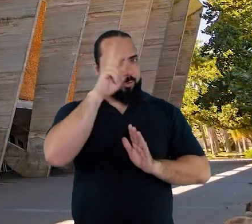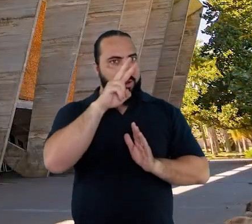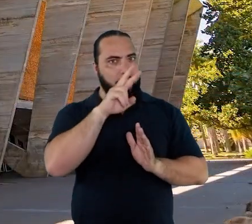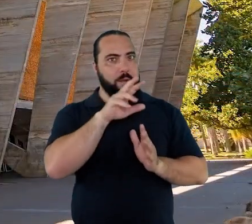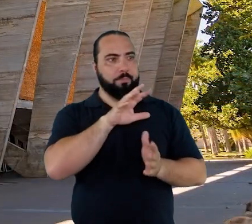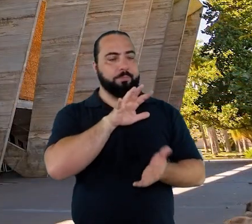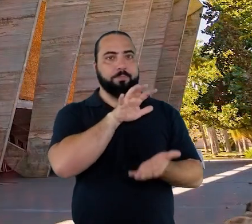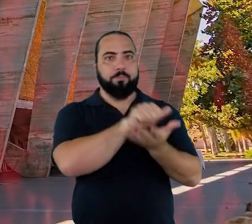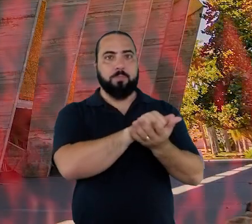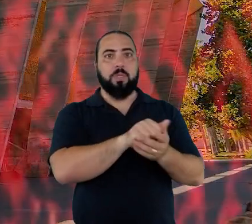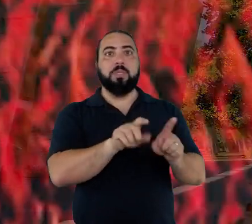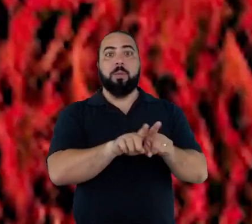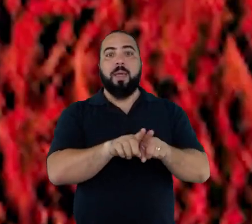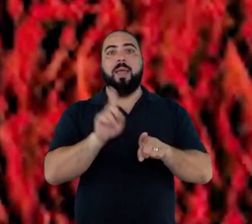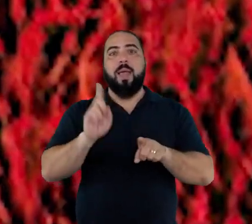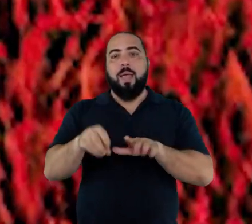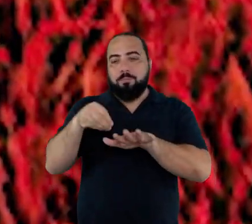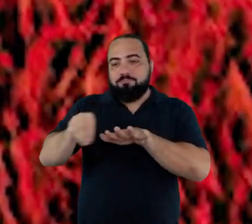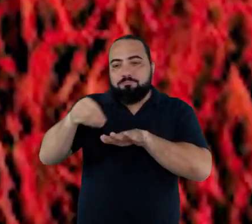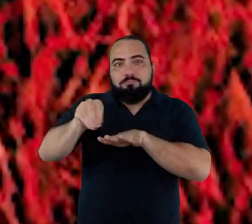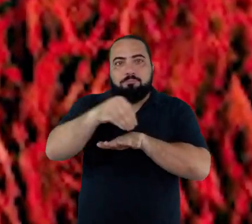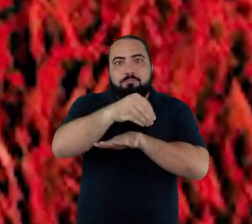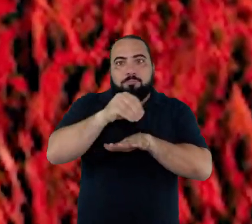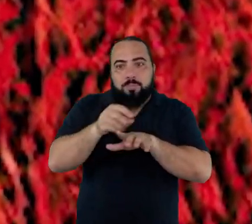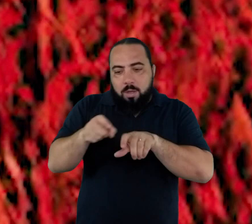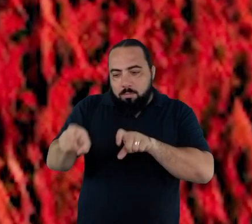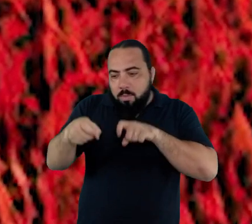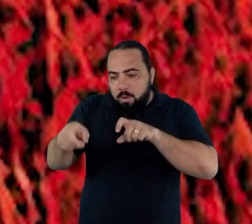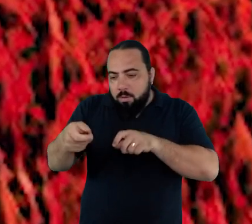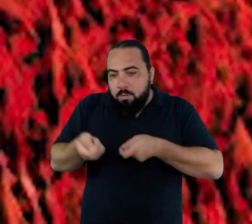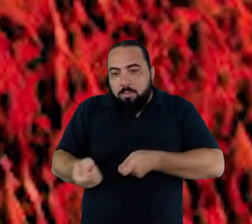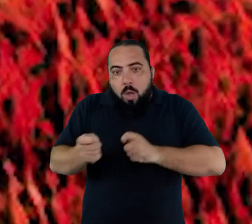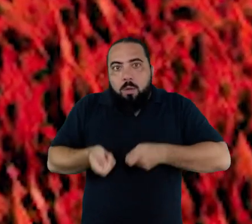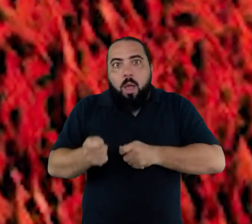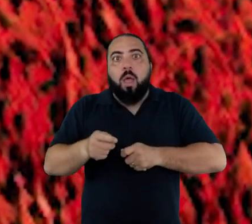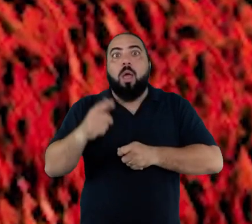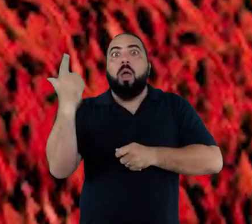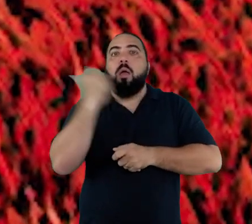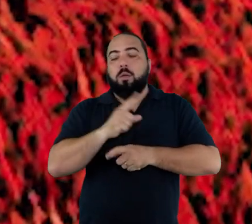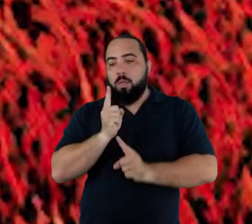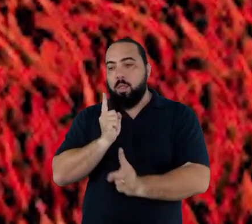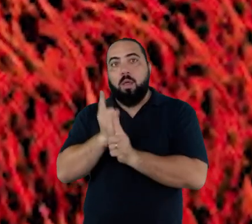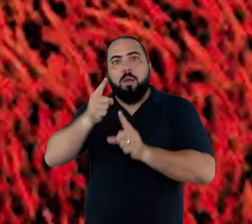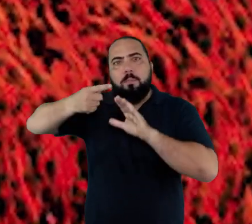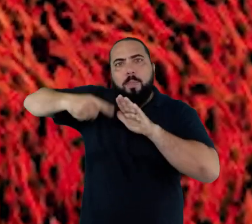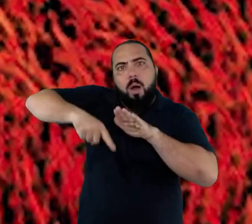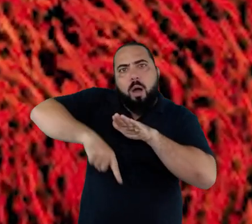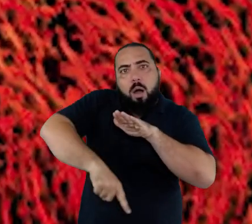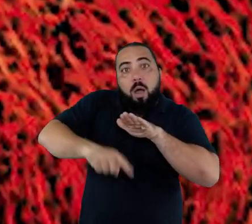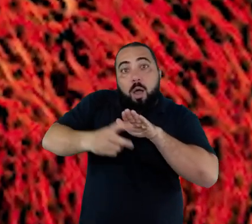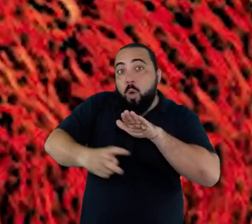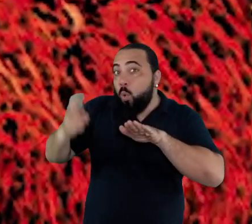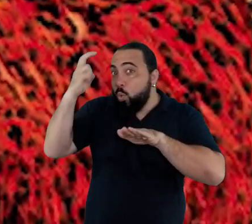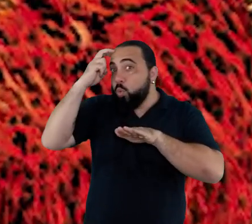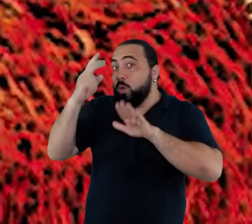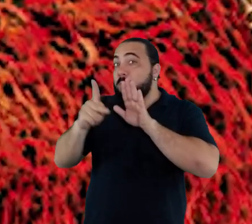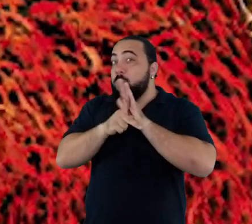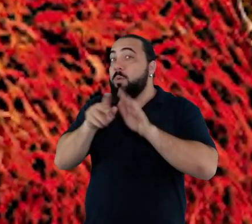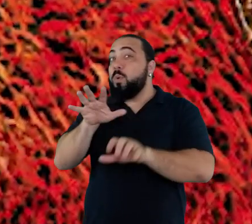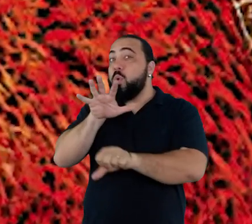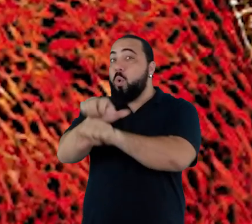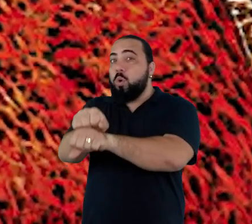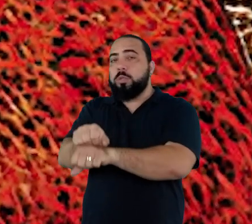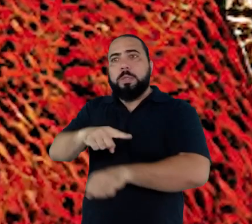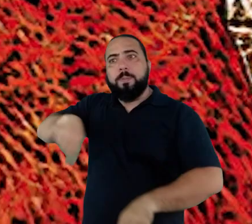do bairro, assim como uma escavação arqueológica, nos deparamos com uma camada da história totalmente soterrada pela cultura dos